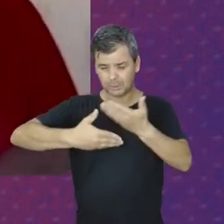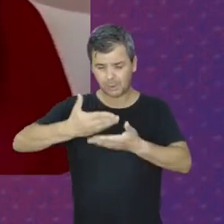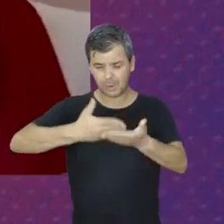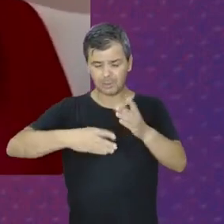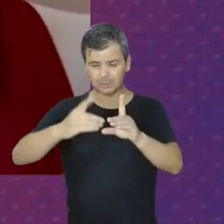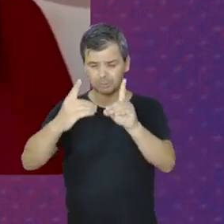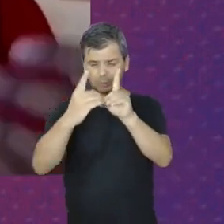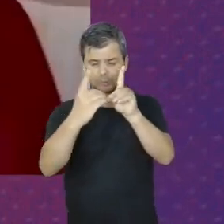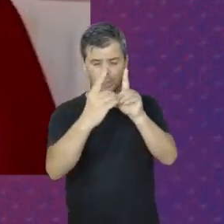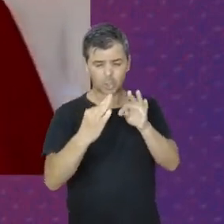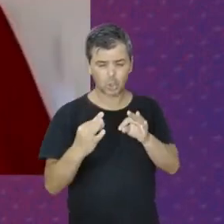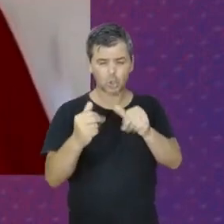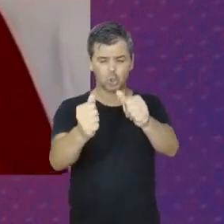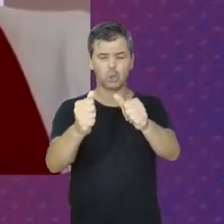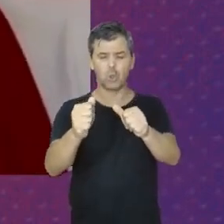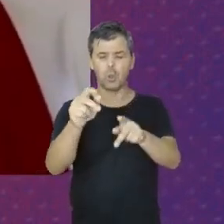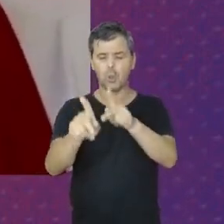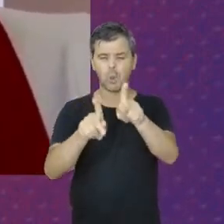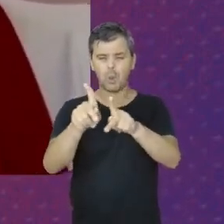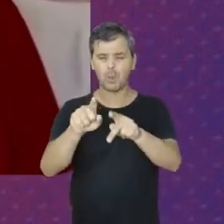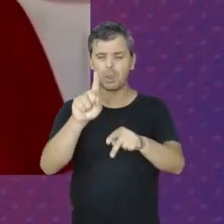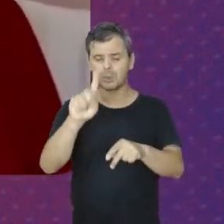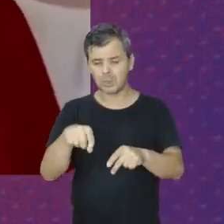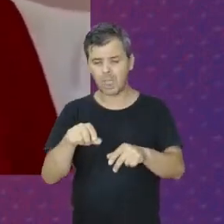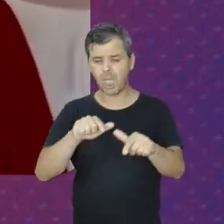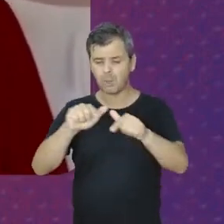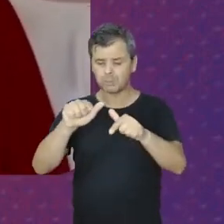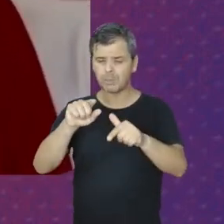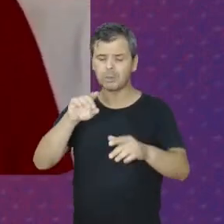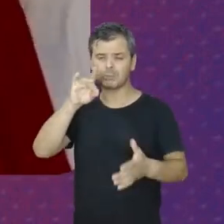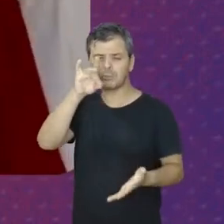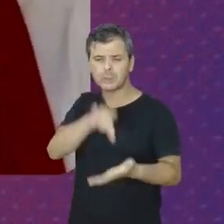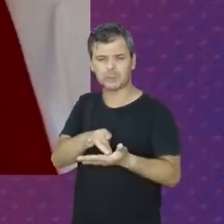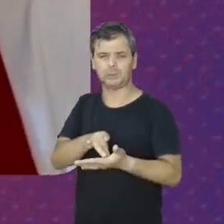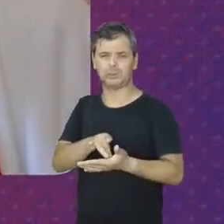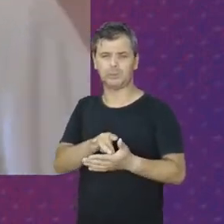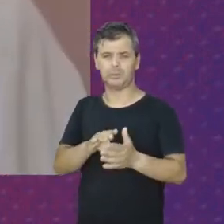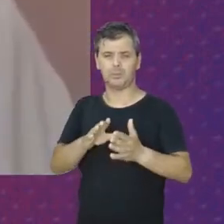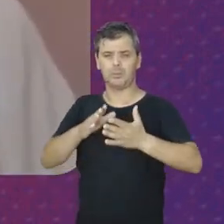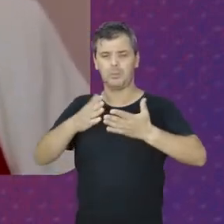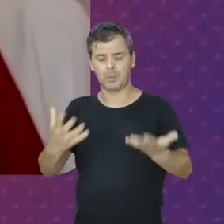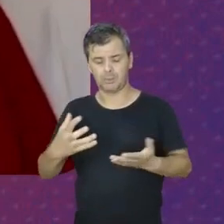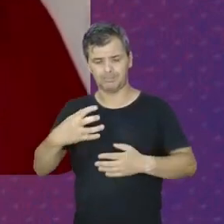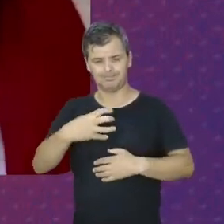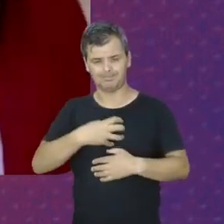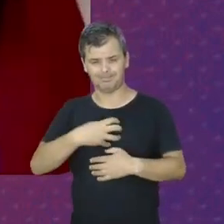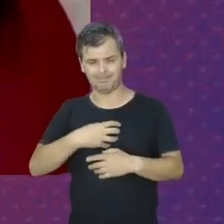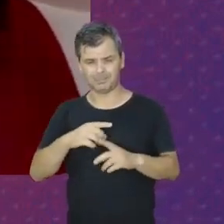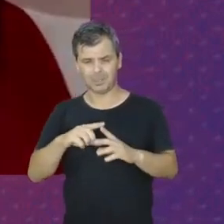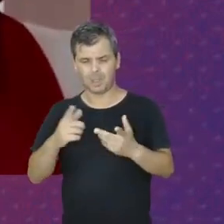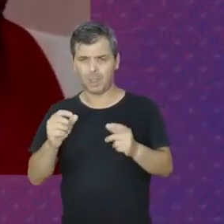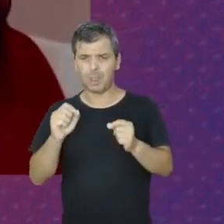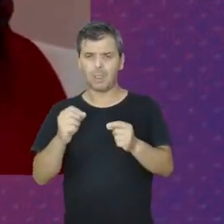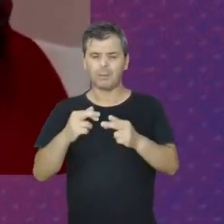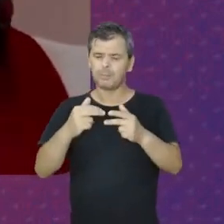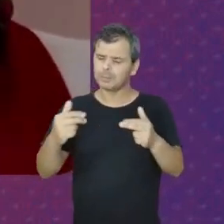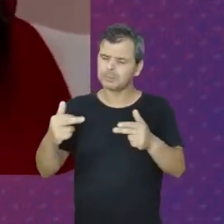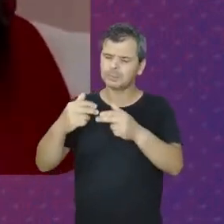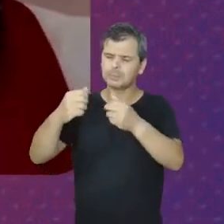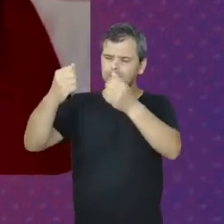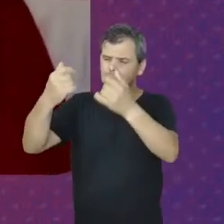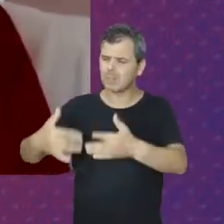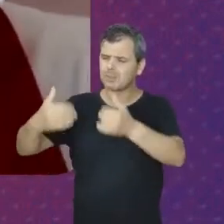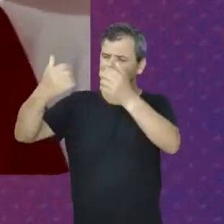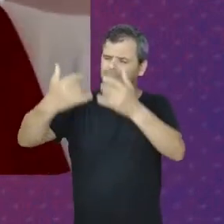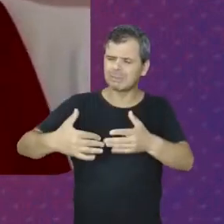verdade toda a população. Isso é uma ação afirmativa. Então, nesse sentido, eu poderia ficar aqui dizendo para vocês que todas